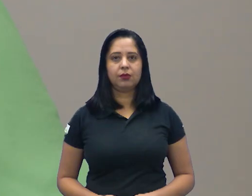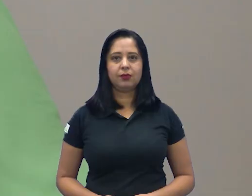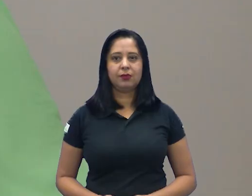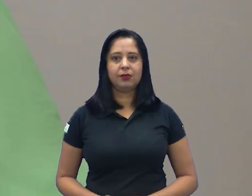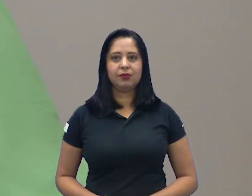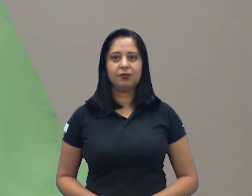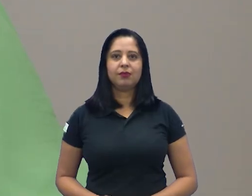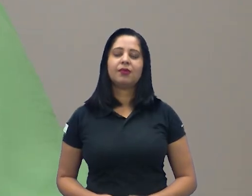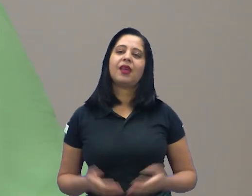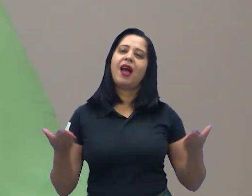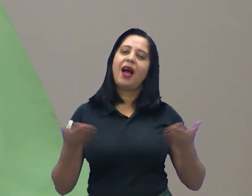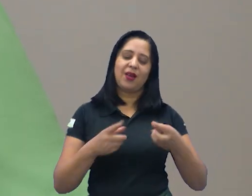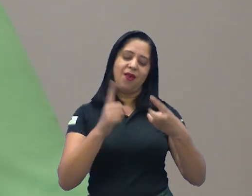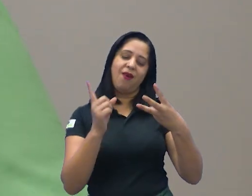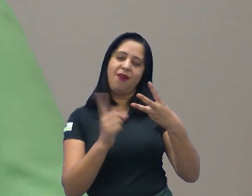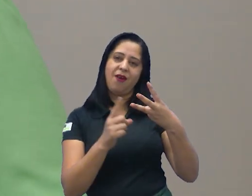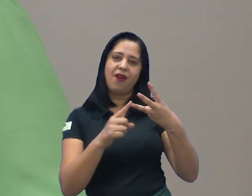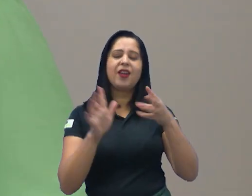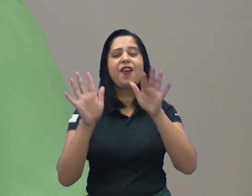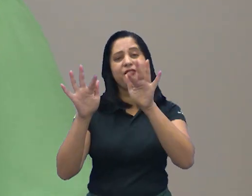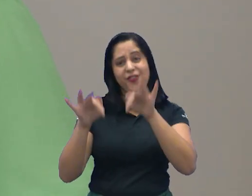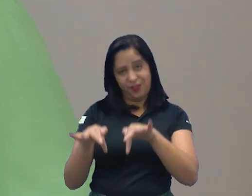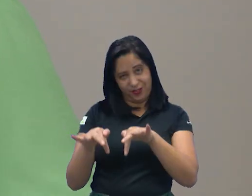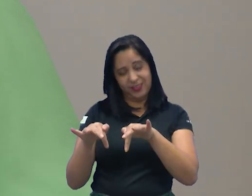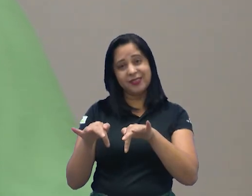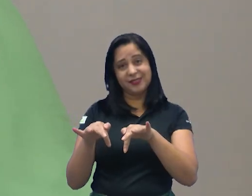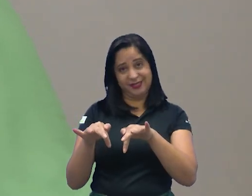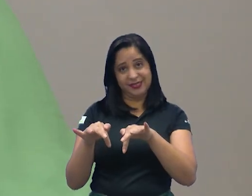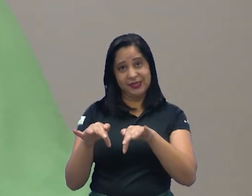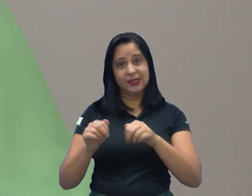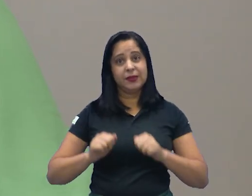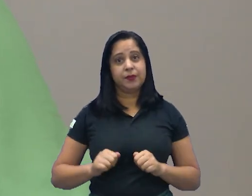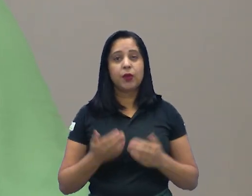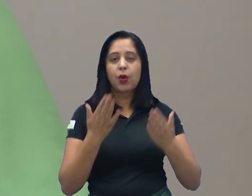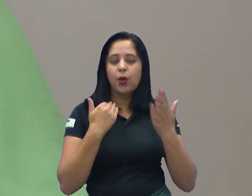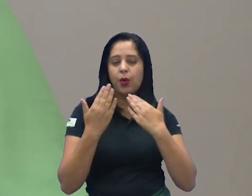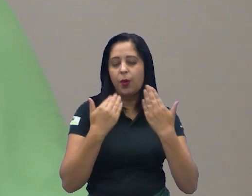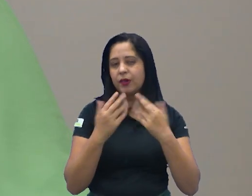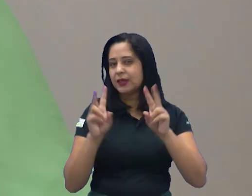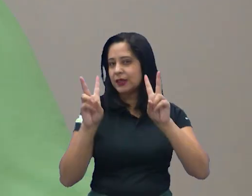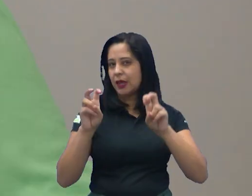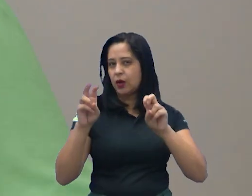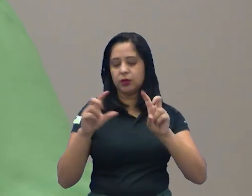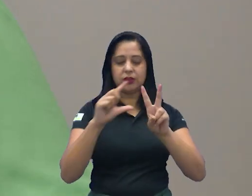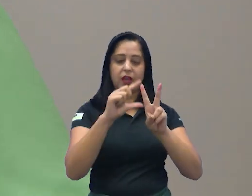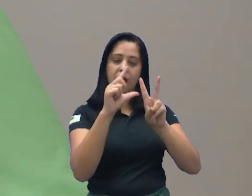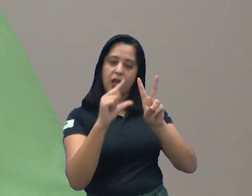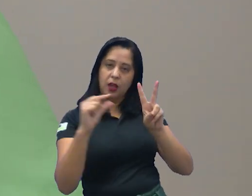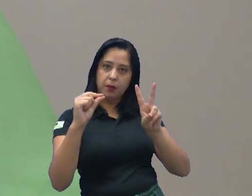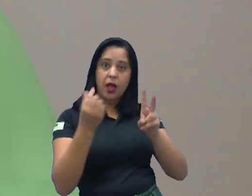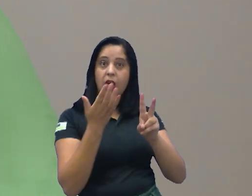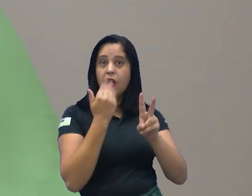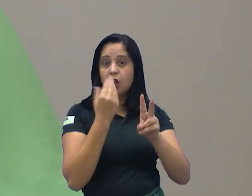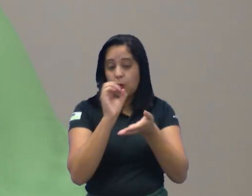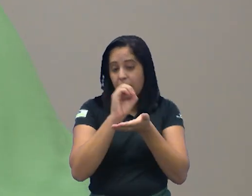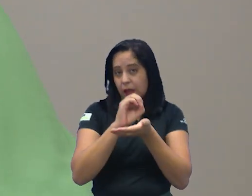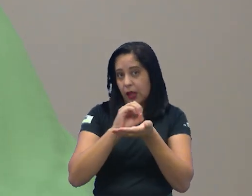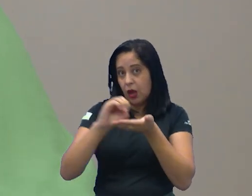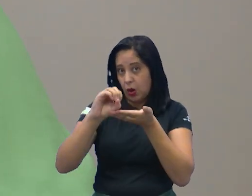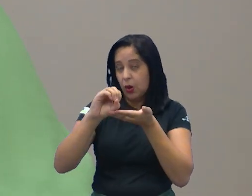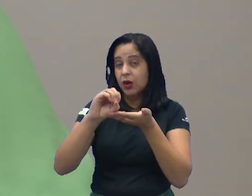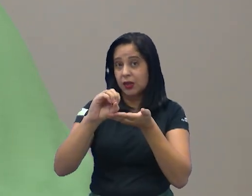Chegamos ao nosso último bloco do De Bem Com Você de hoje, conversando sobre veganismo e alimentação orgânica